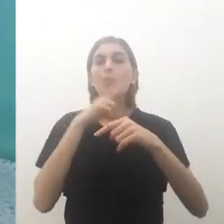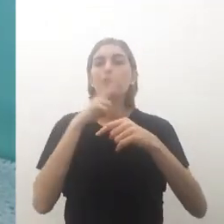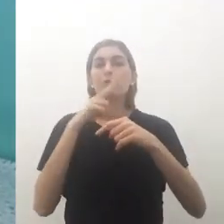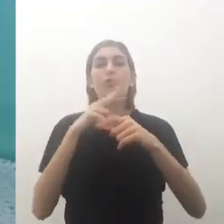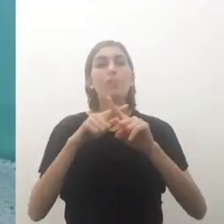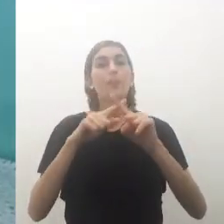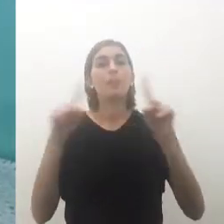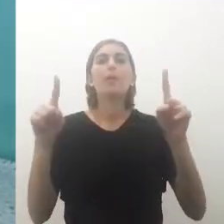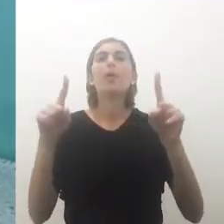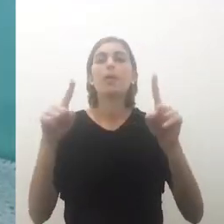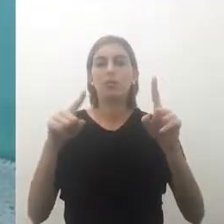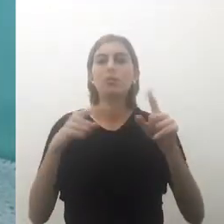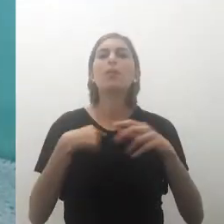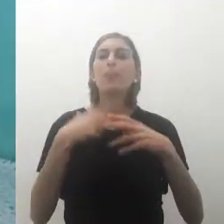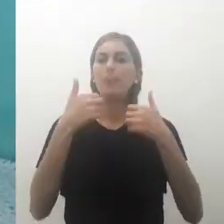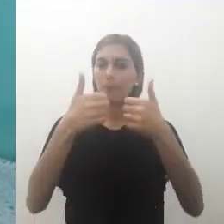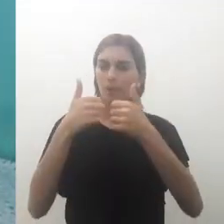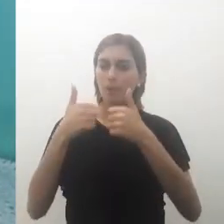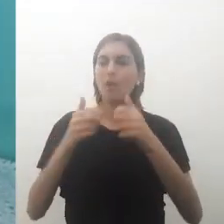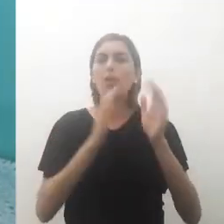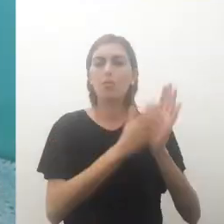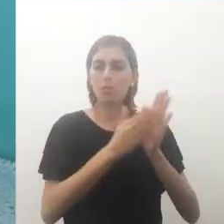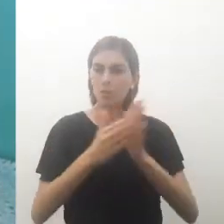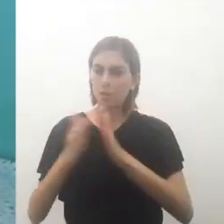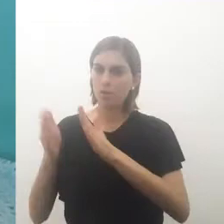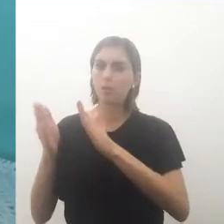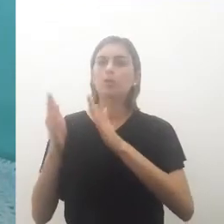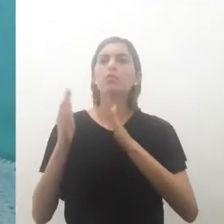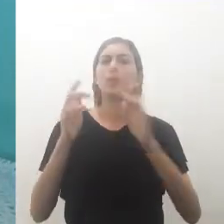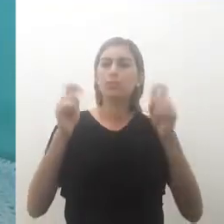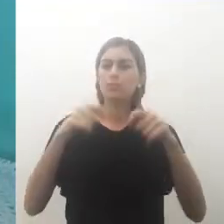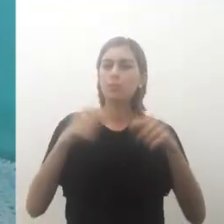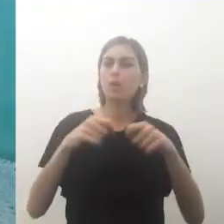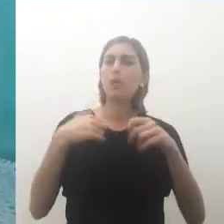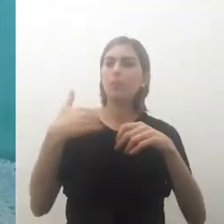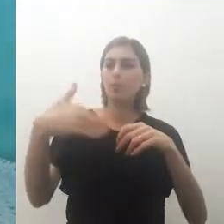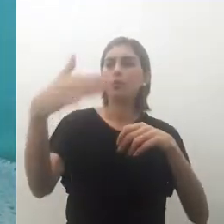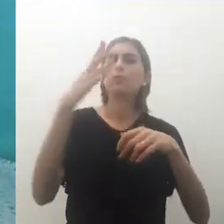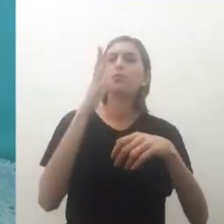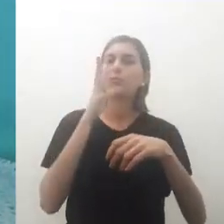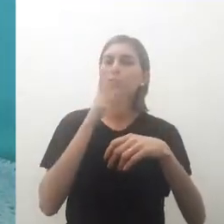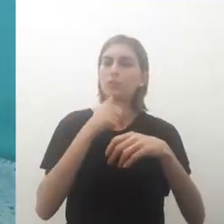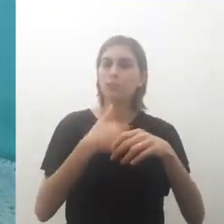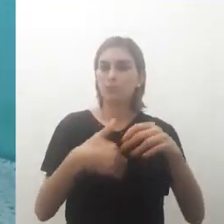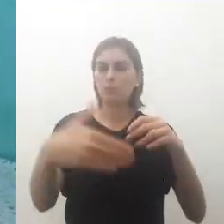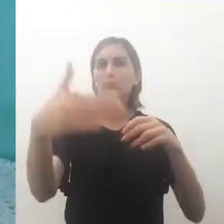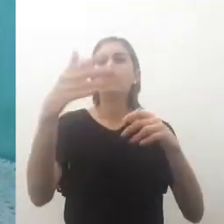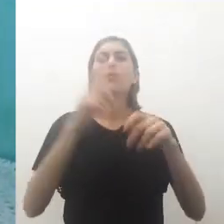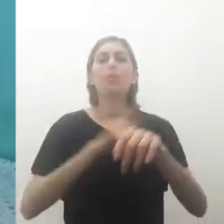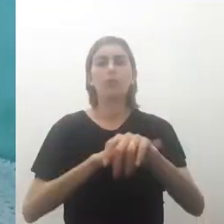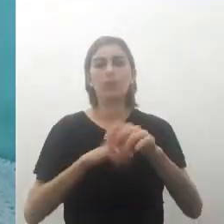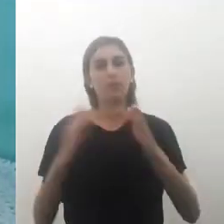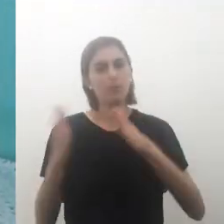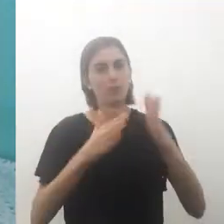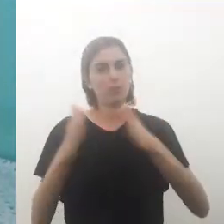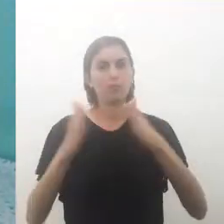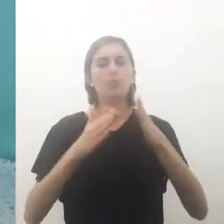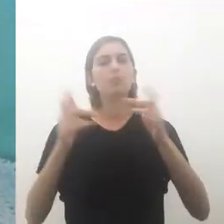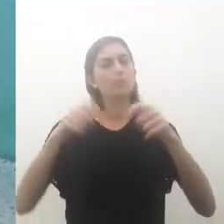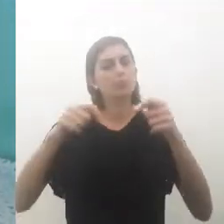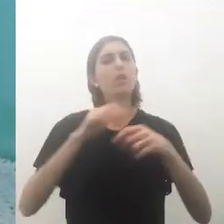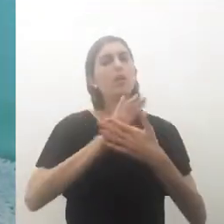coisa urgente, mas funciona muito bem para organizar aquelas que demandam um pouco mais em seus processos de